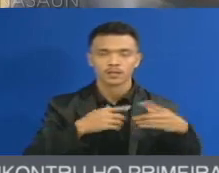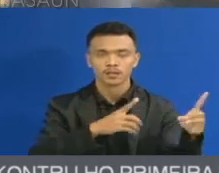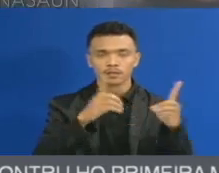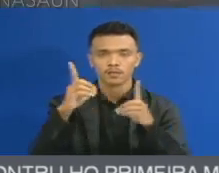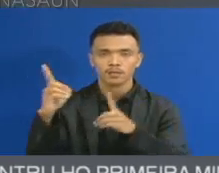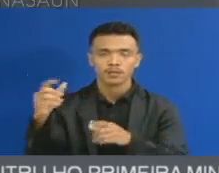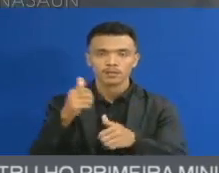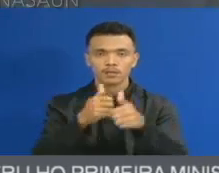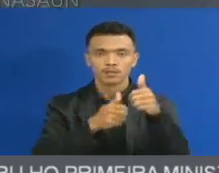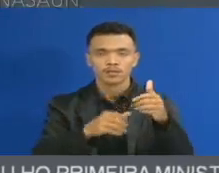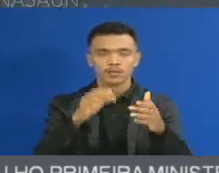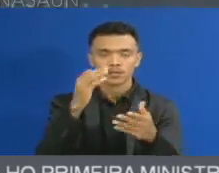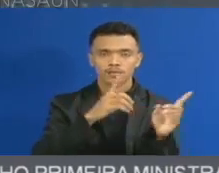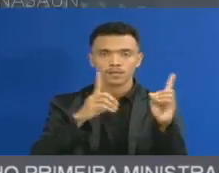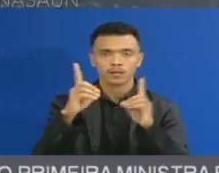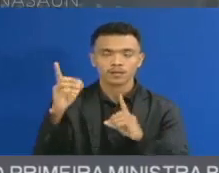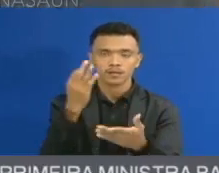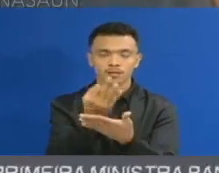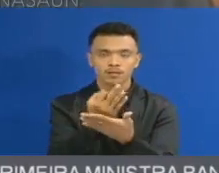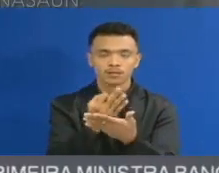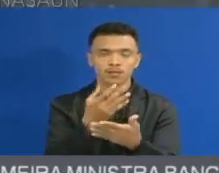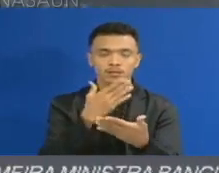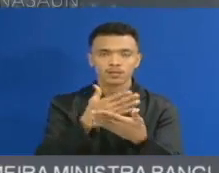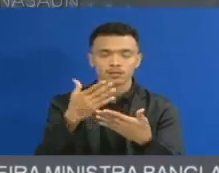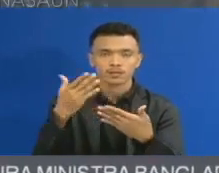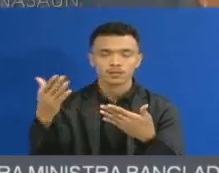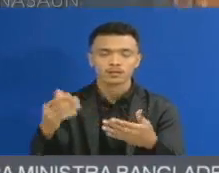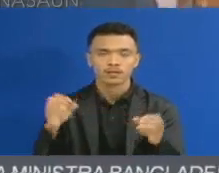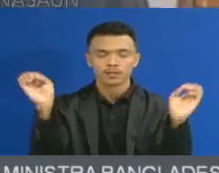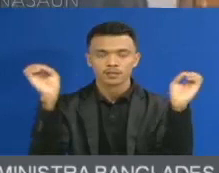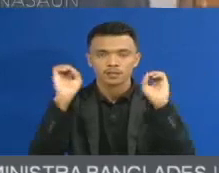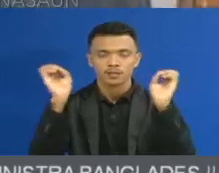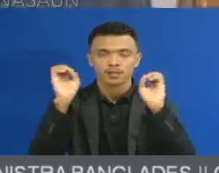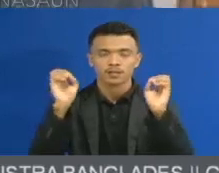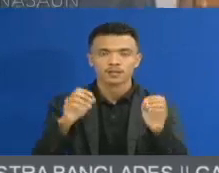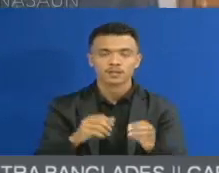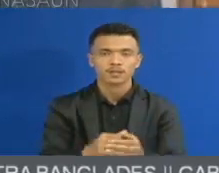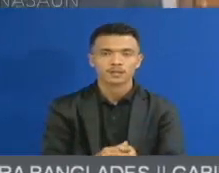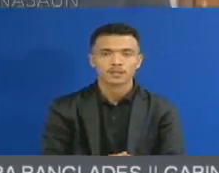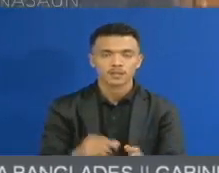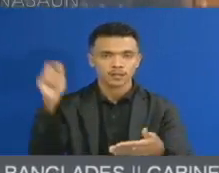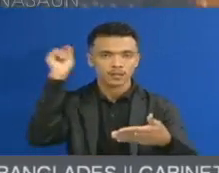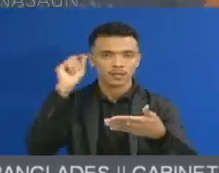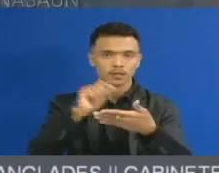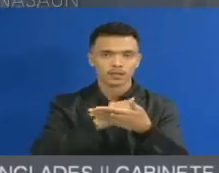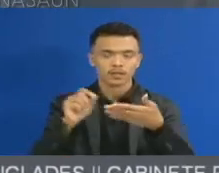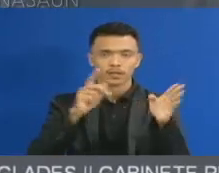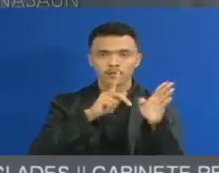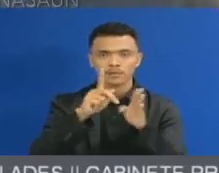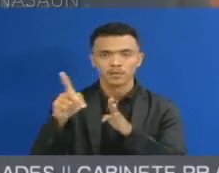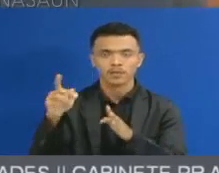depende ba educação orçamento. Mobiliários la iha, la escreve iha plano